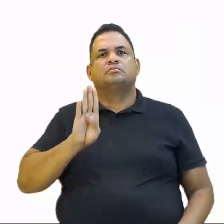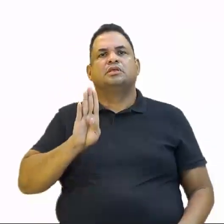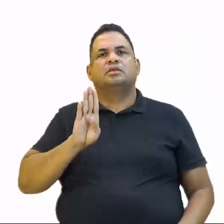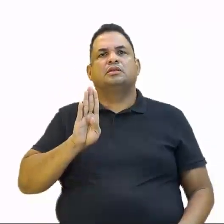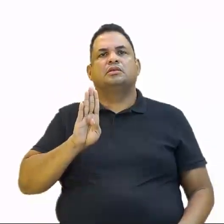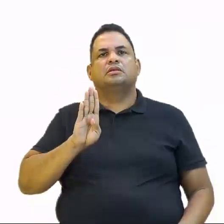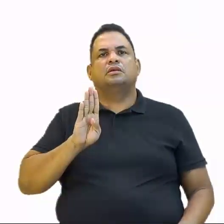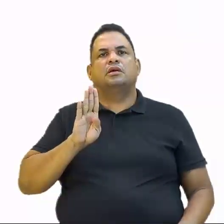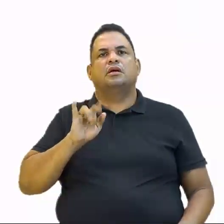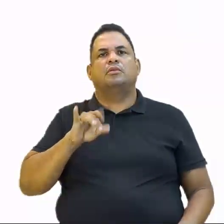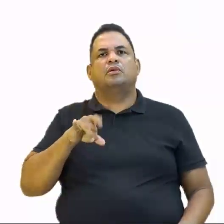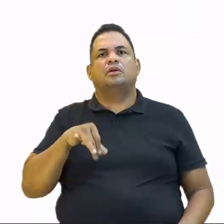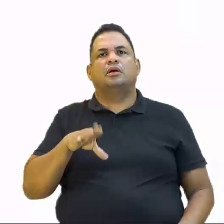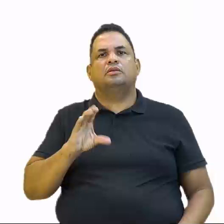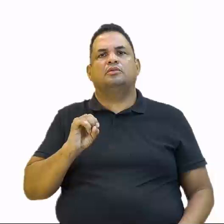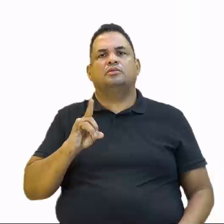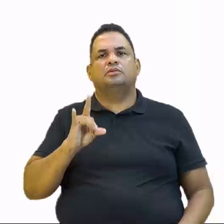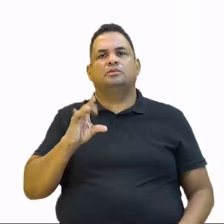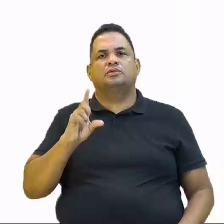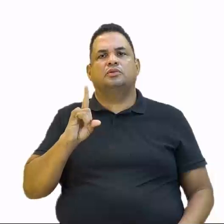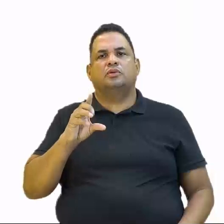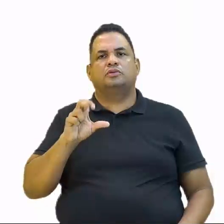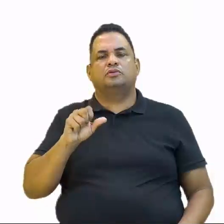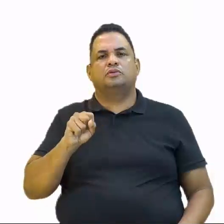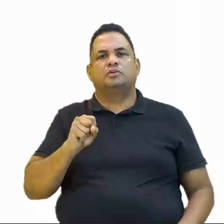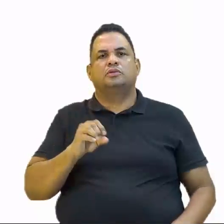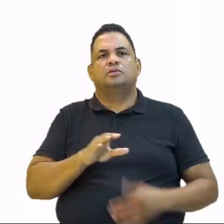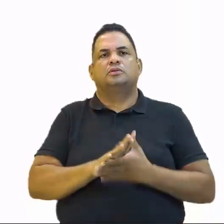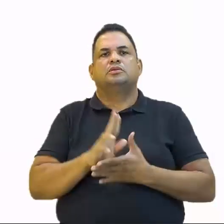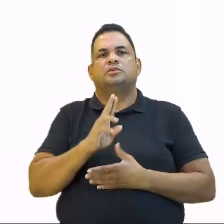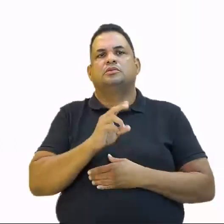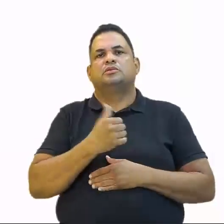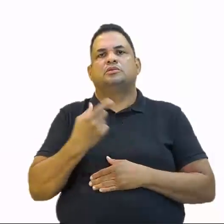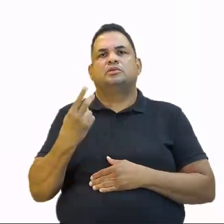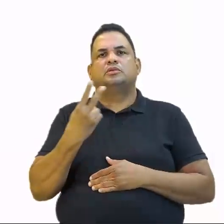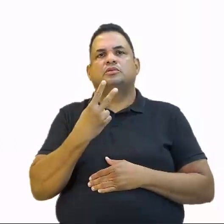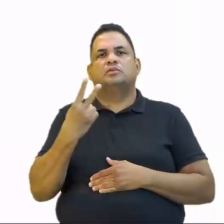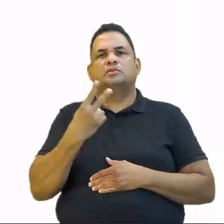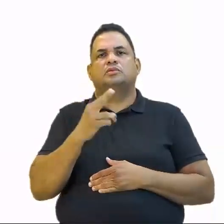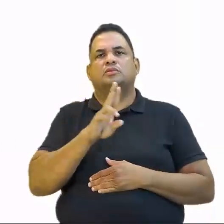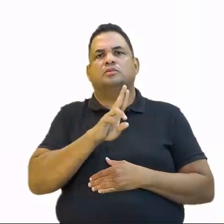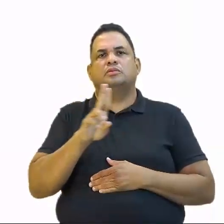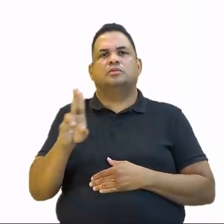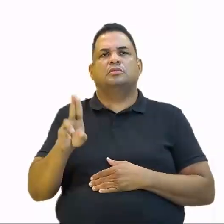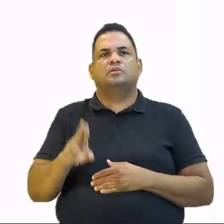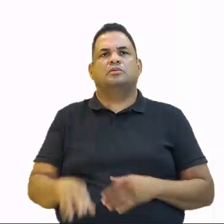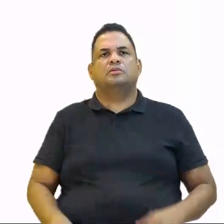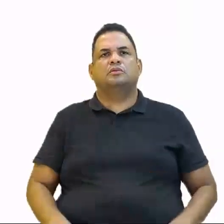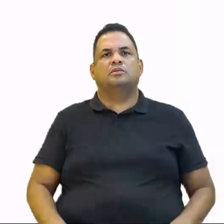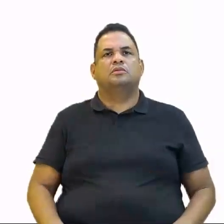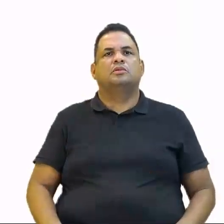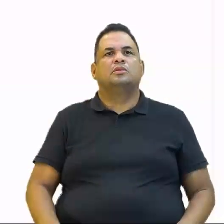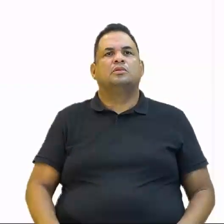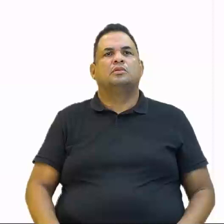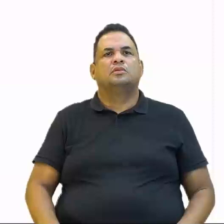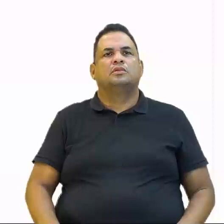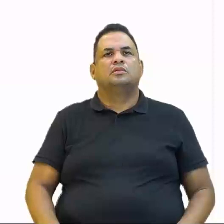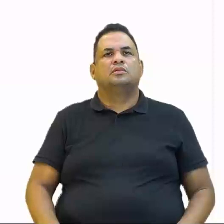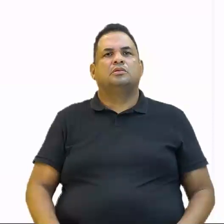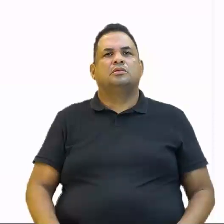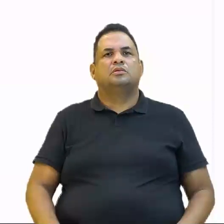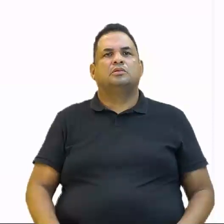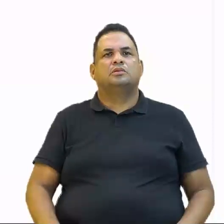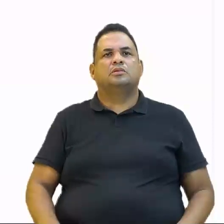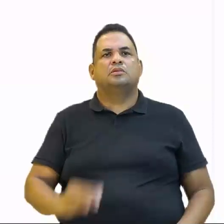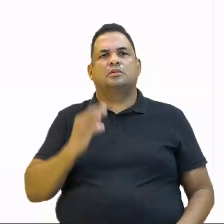Bicarbonato de sódio. O segundo nome, ele cita lá como carbonato de